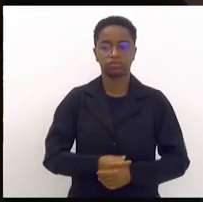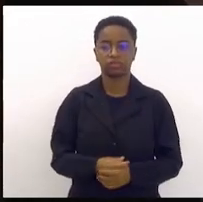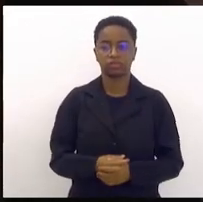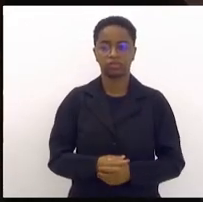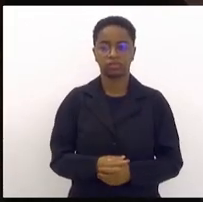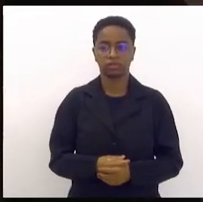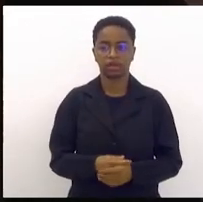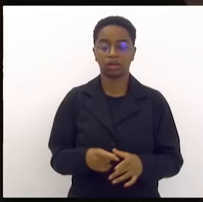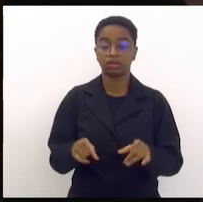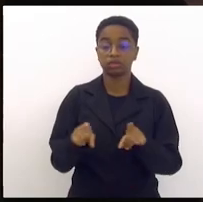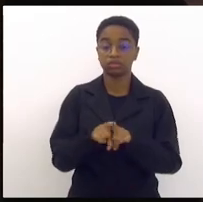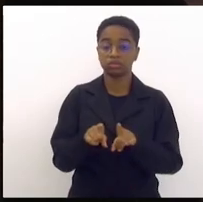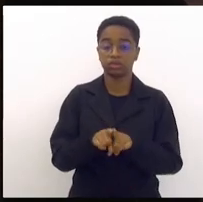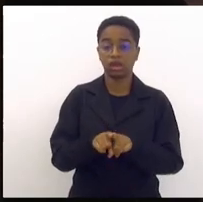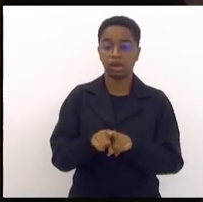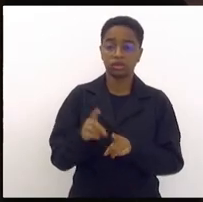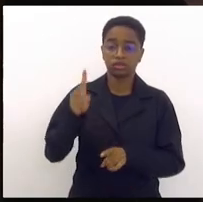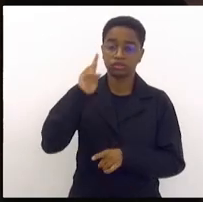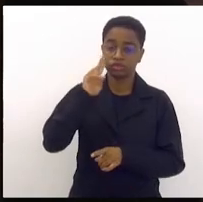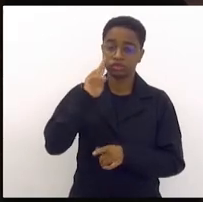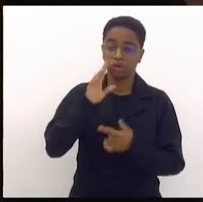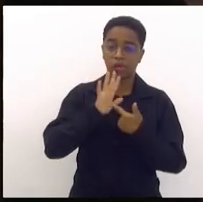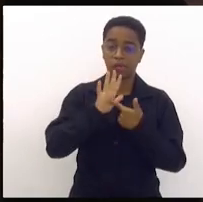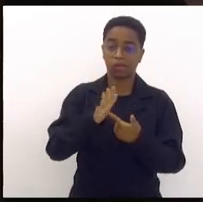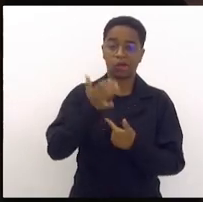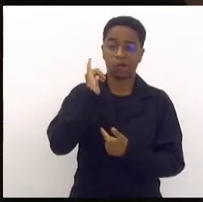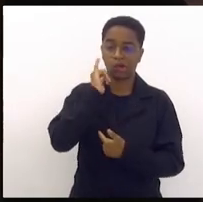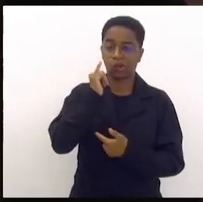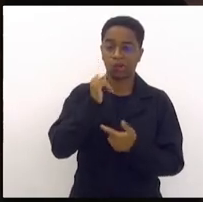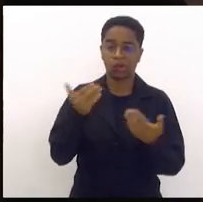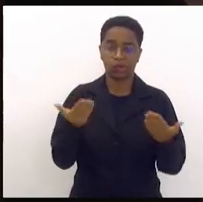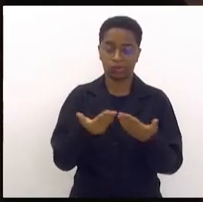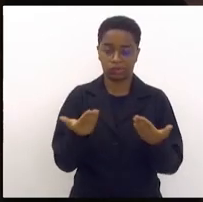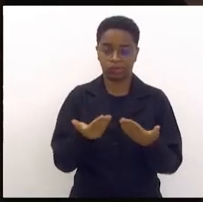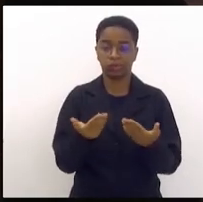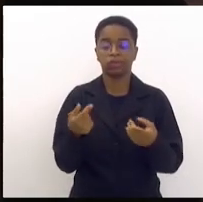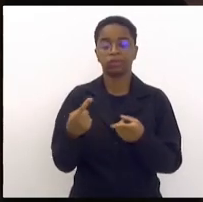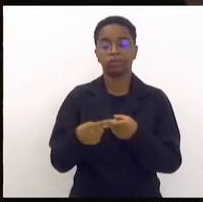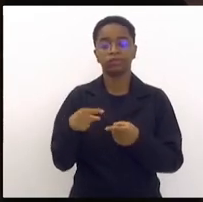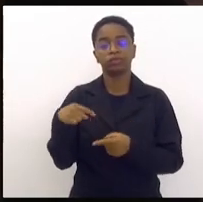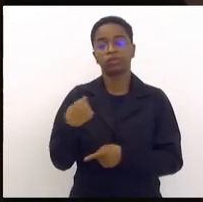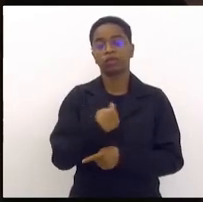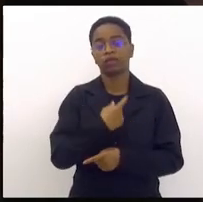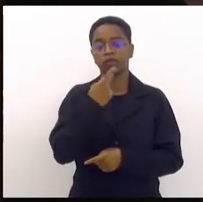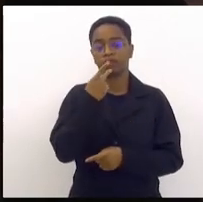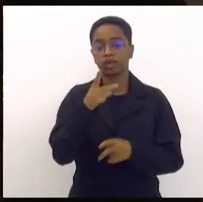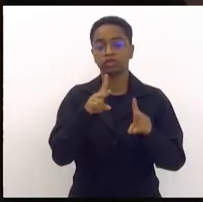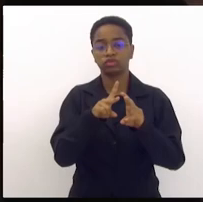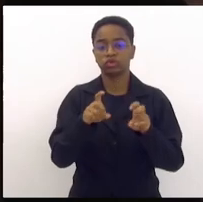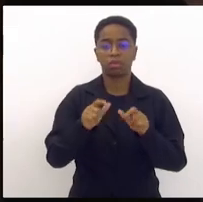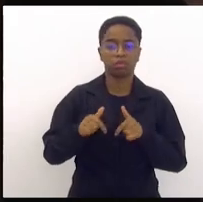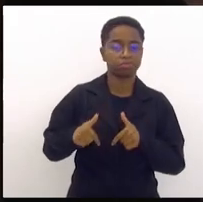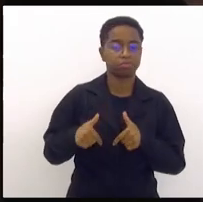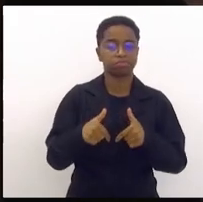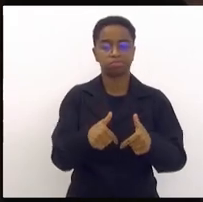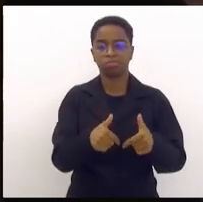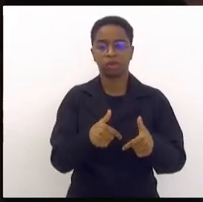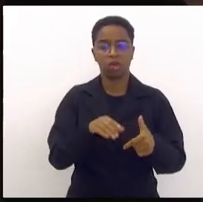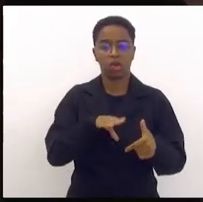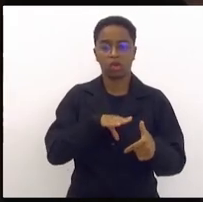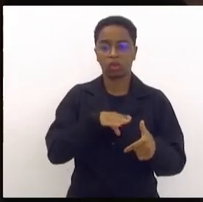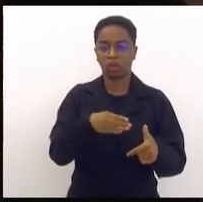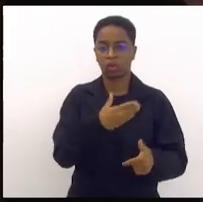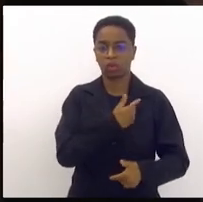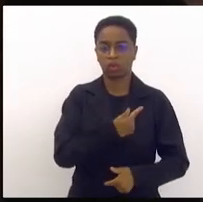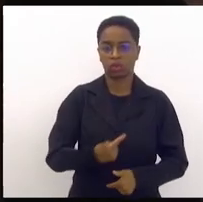além daquela historinha que vai ser bem contada agora, já que estamos falando no enfrentamento corajoso do governo do Estado